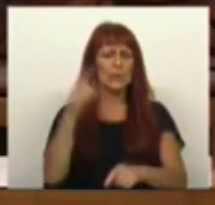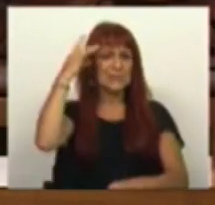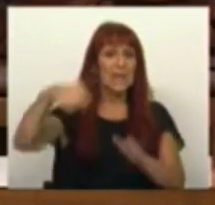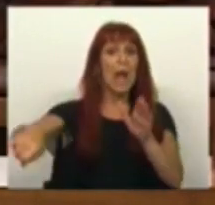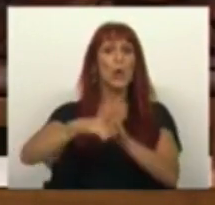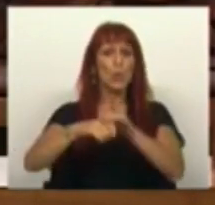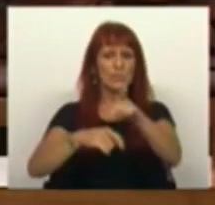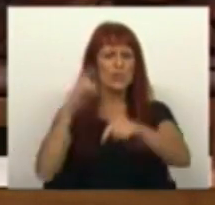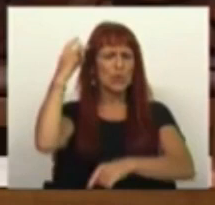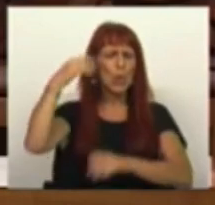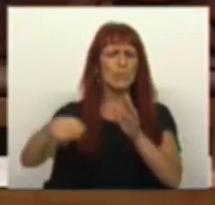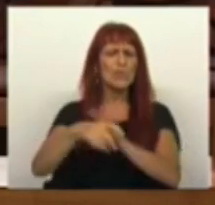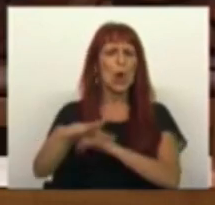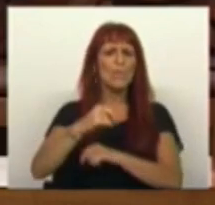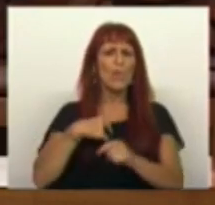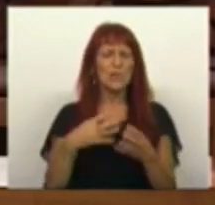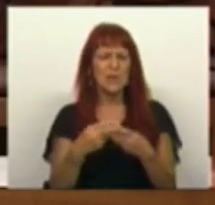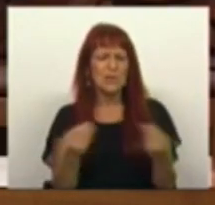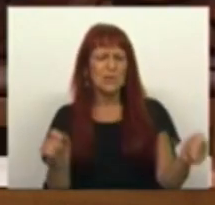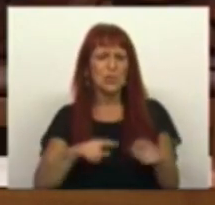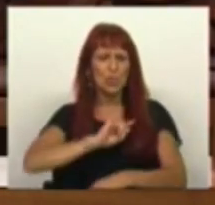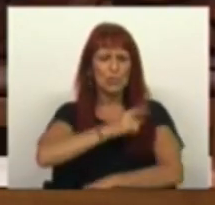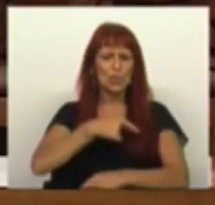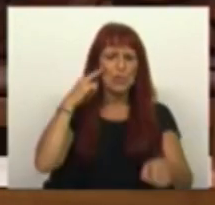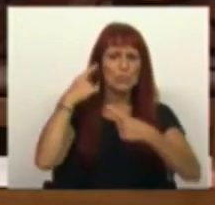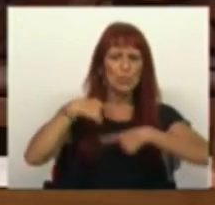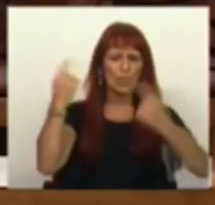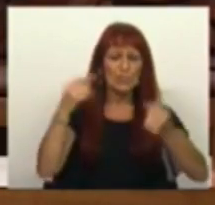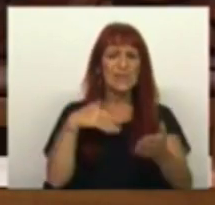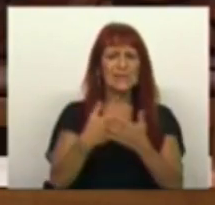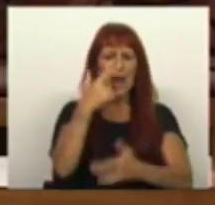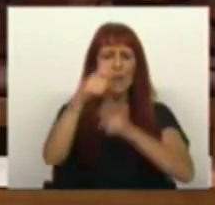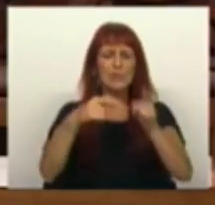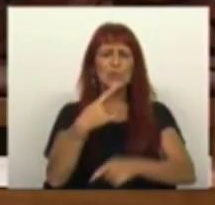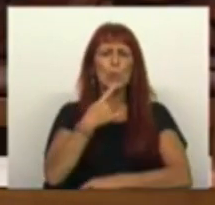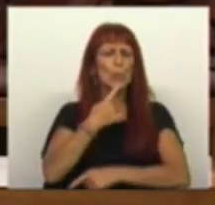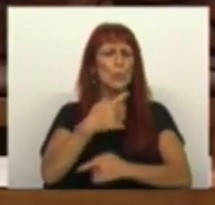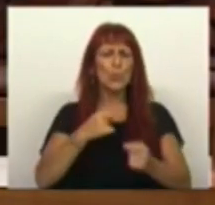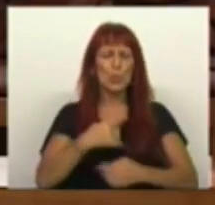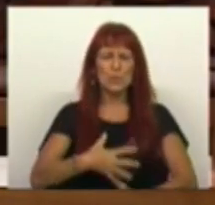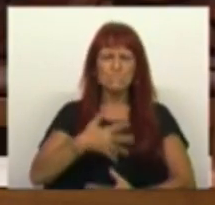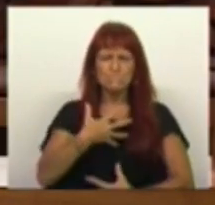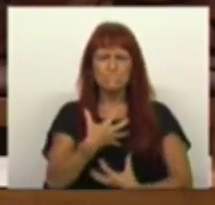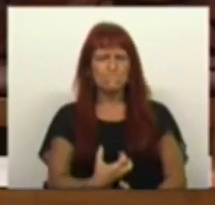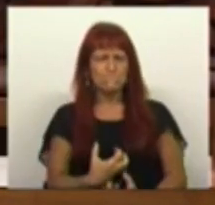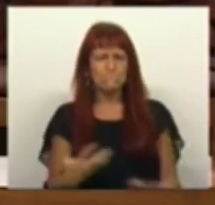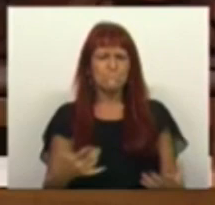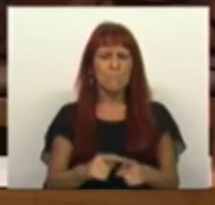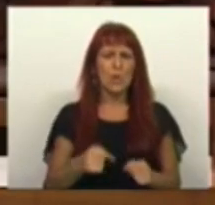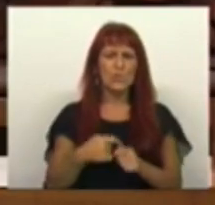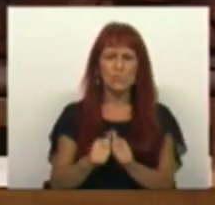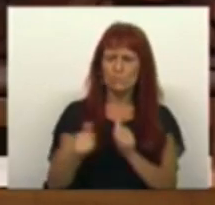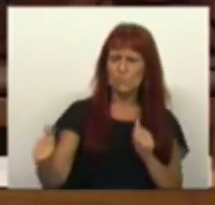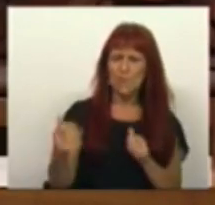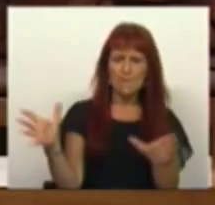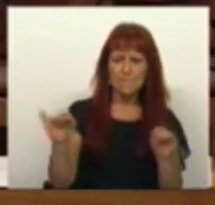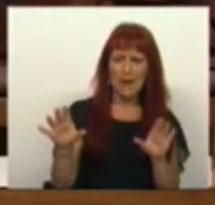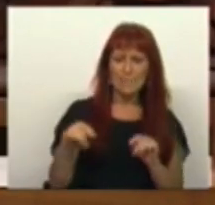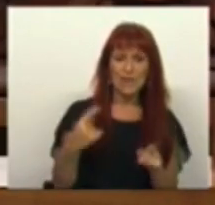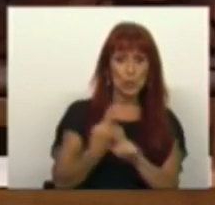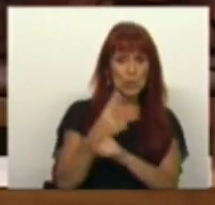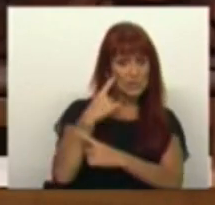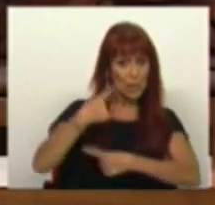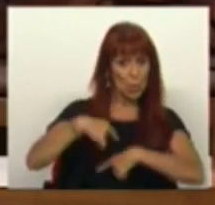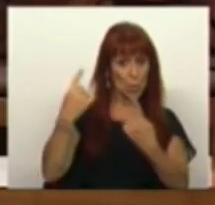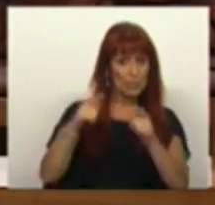corrupção. A corrupção é uma forma de erosão do poder público que produz das pessoas um enorme ressentimento e distancia-os cada vez mais da coisa